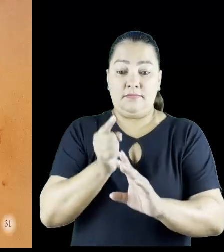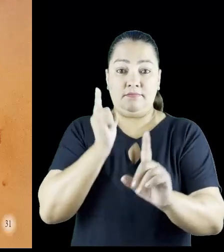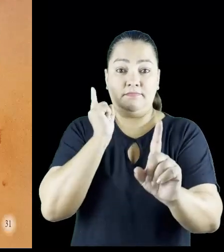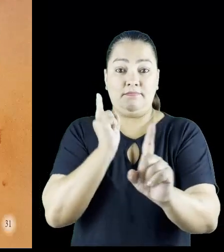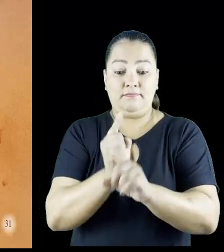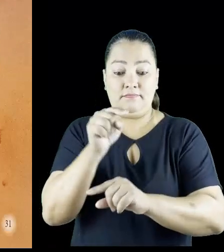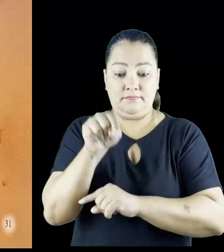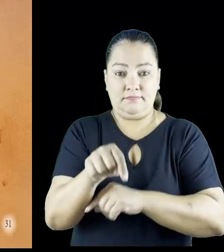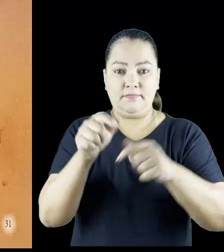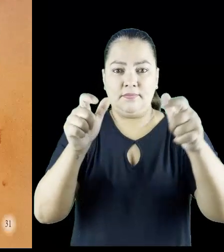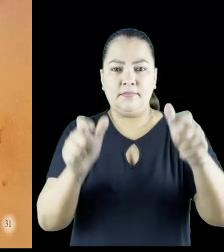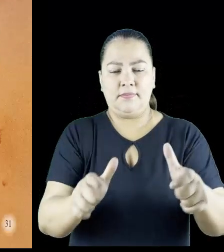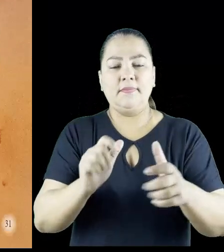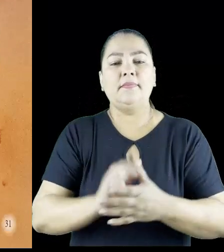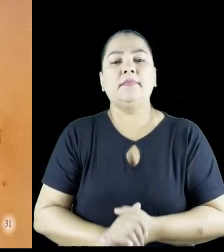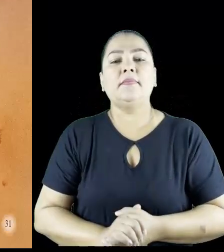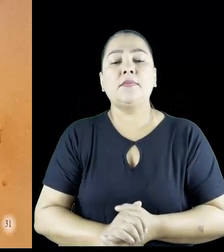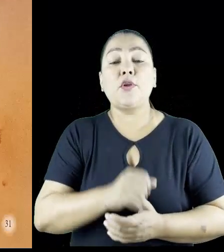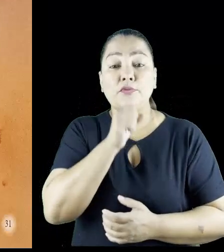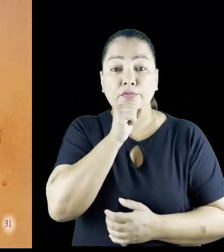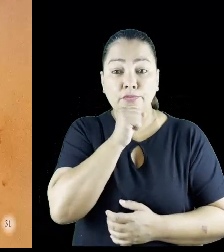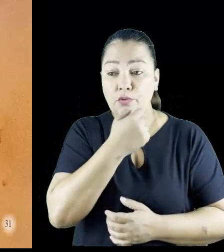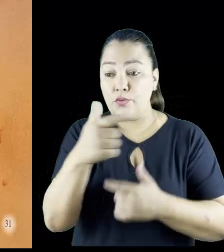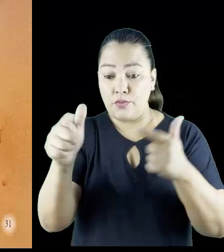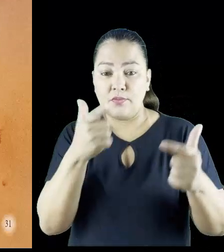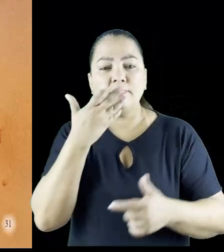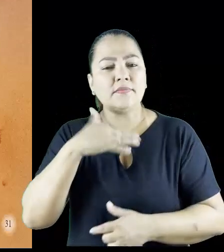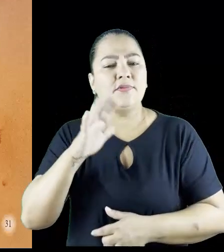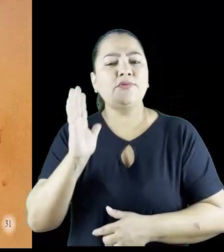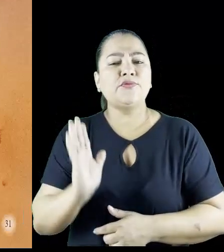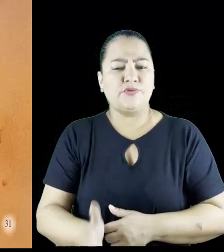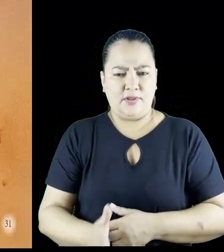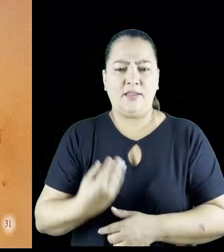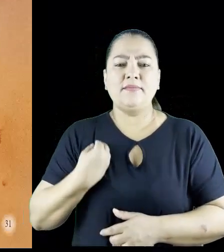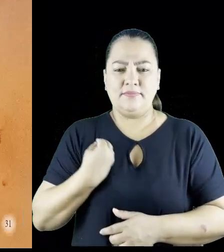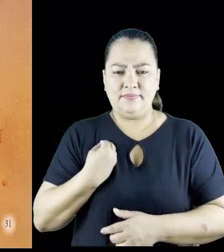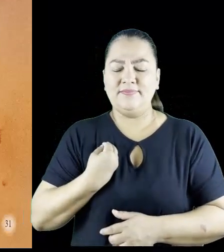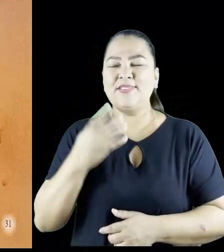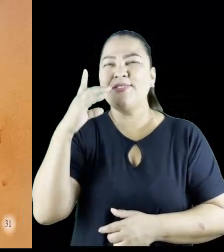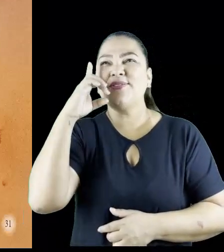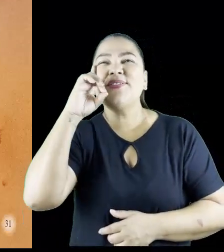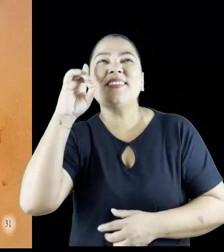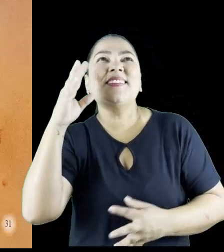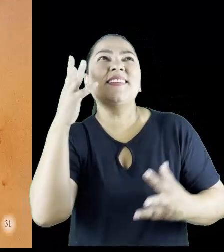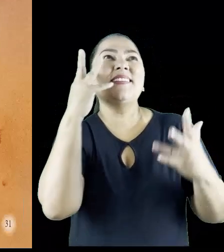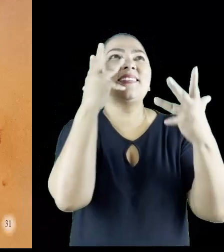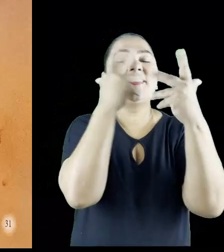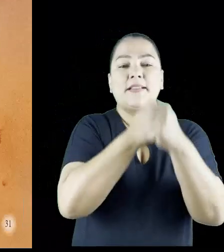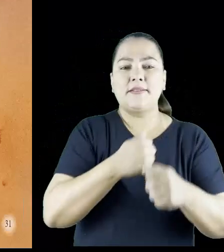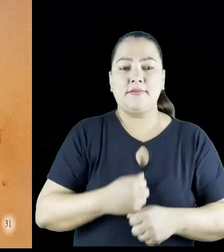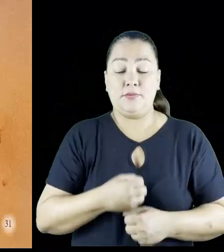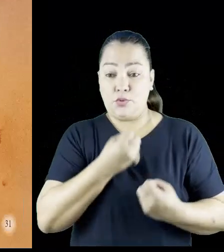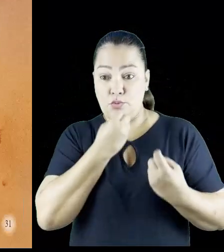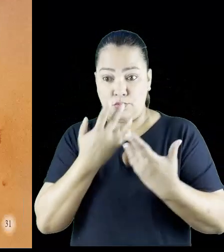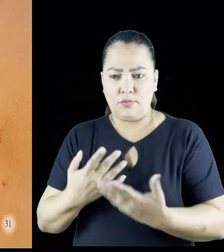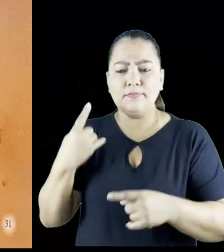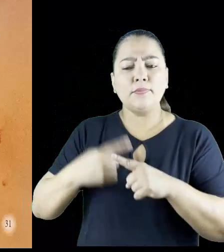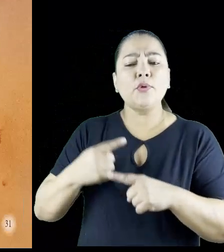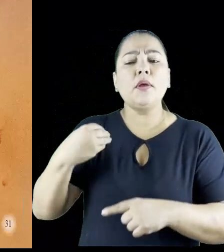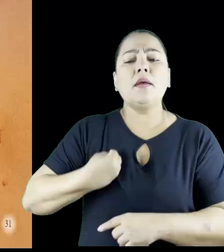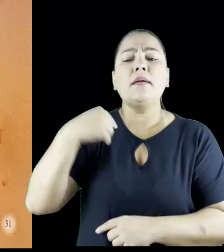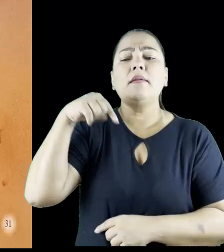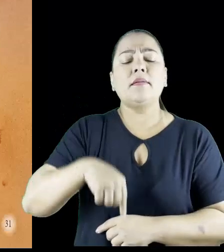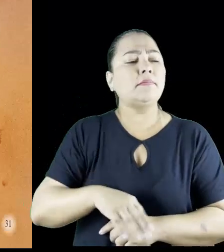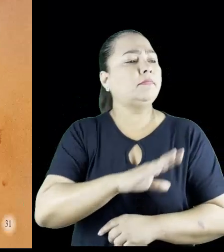Chegamos ao local combinado. Voneno e as outras crianças já estavam lá. O dia estava lindo e ele foi logo falando o porquê de